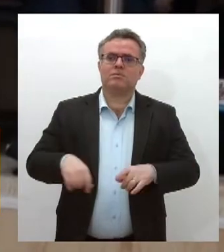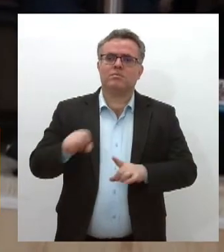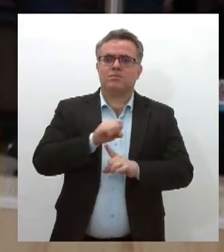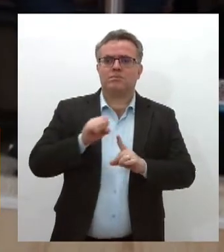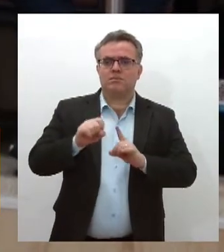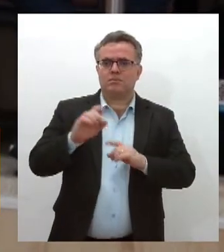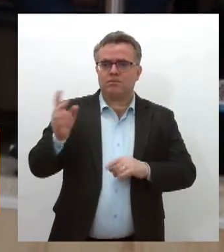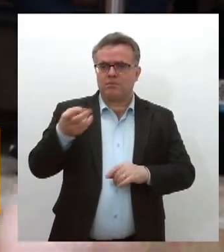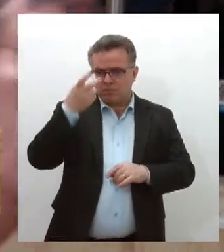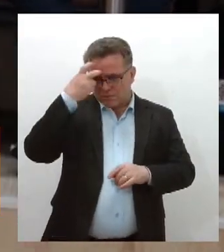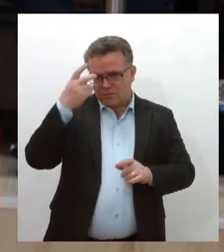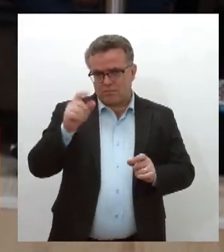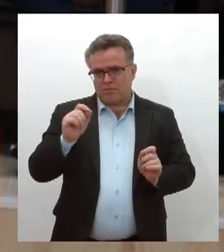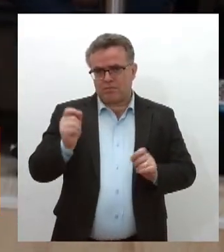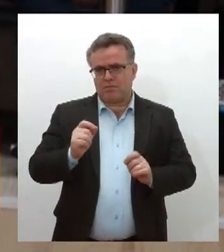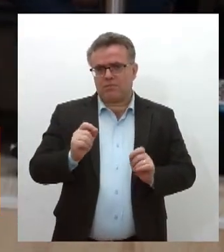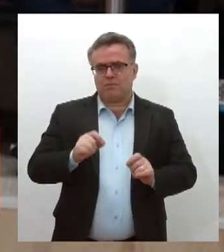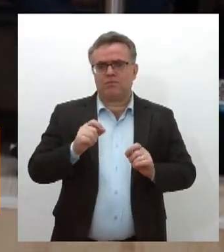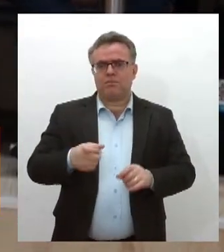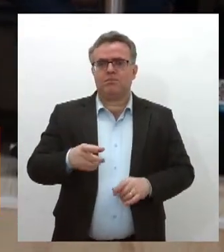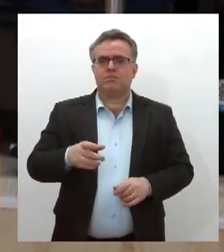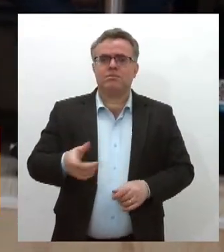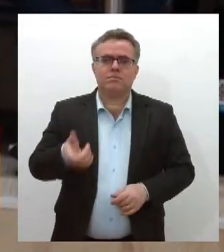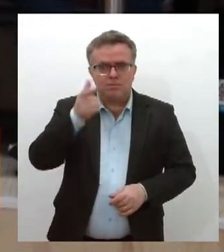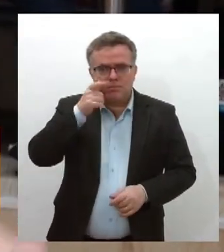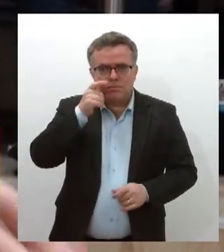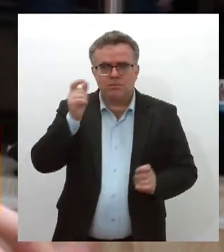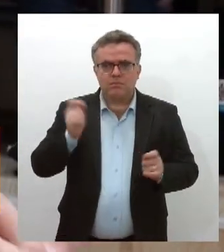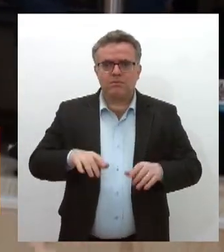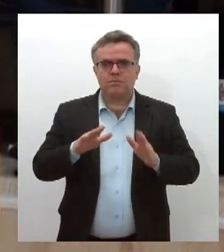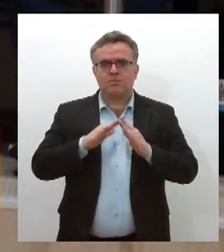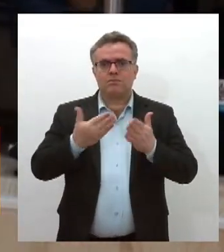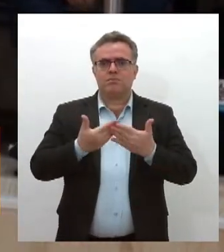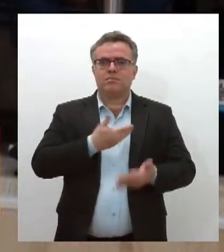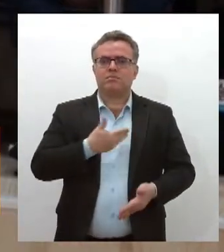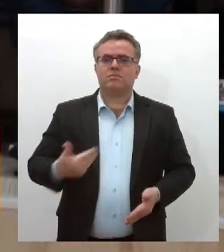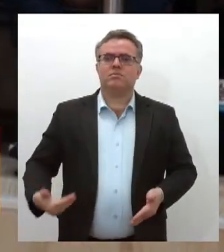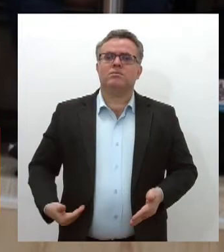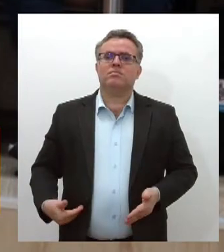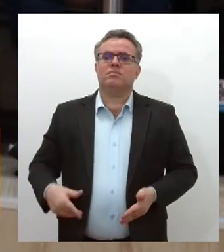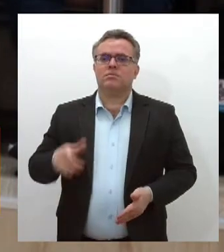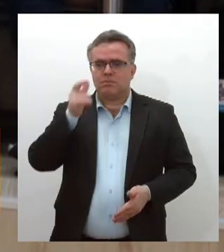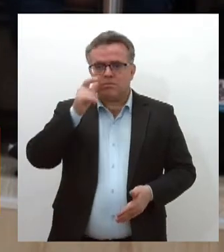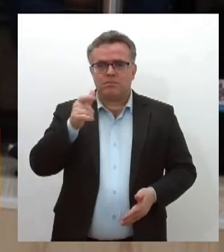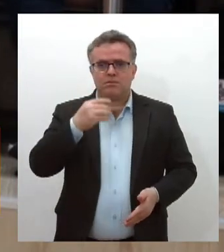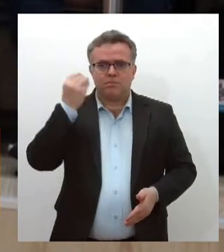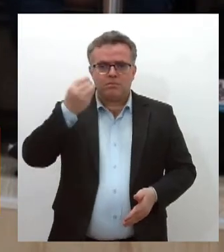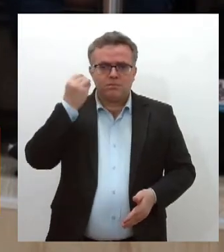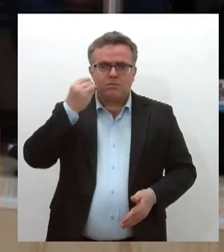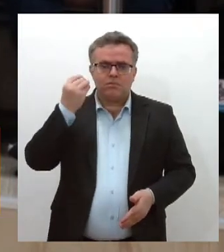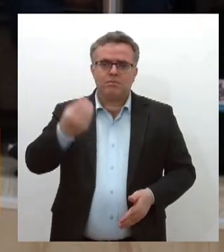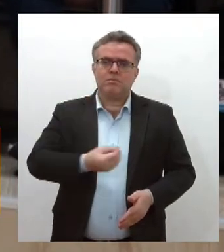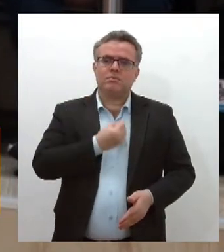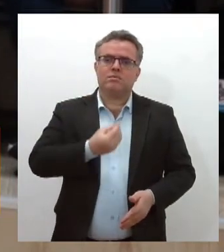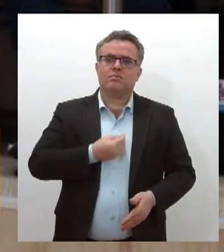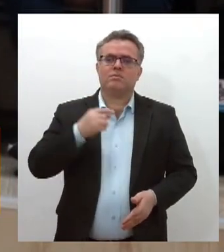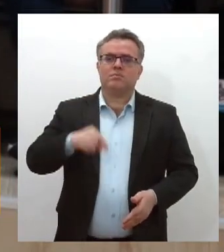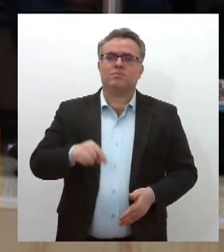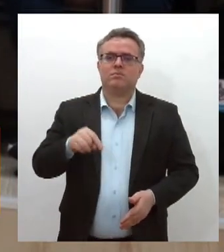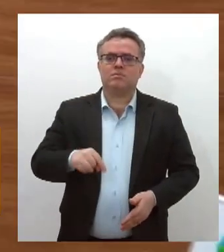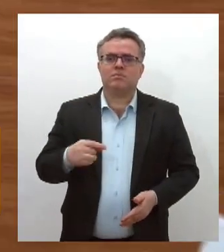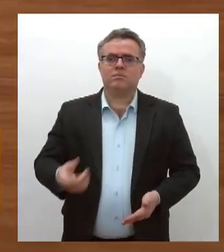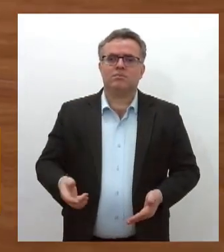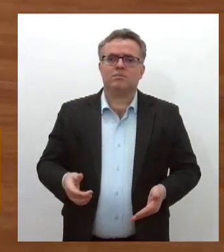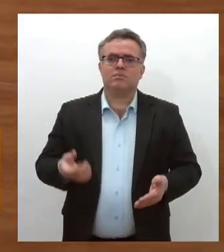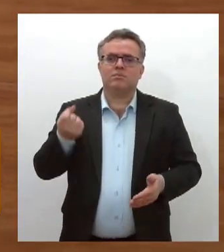Achei interessante, esse ano é meu primeiro ano em escola pública. Estou achando interessante essa experiência que estou vivendo aqui no nosso estado de